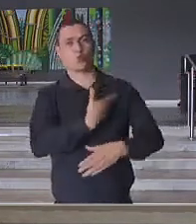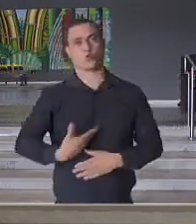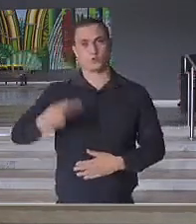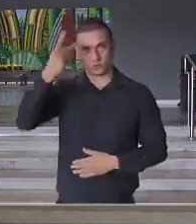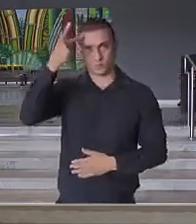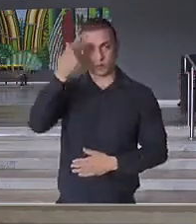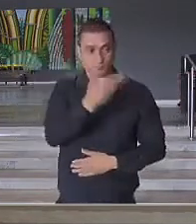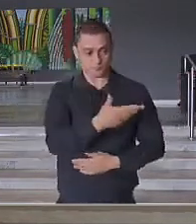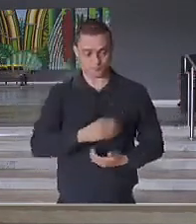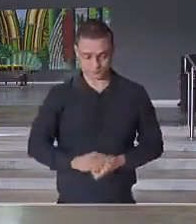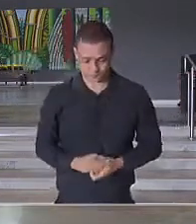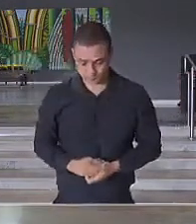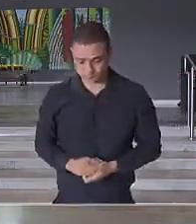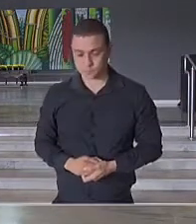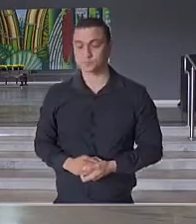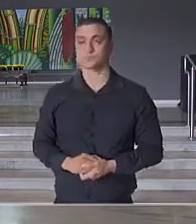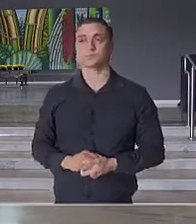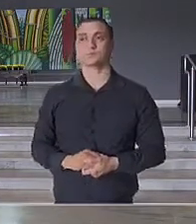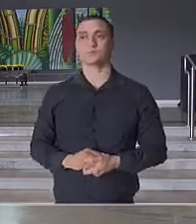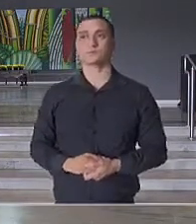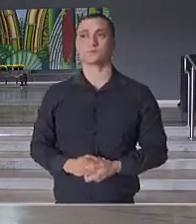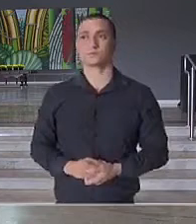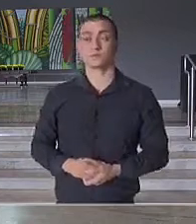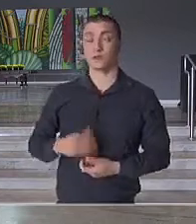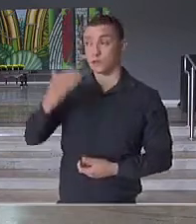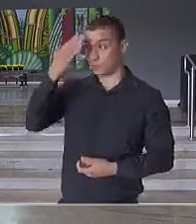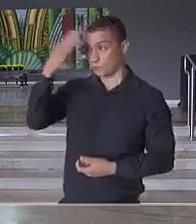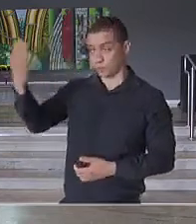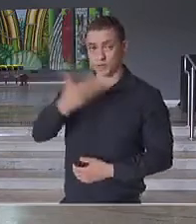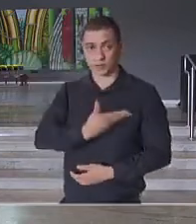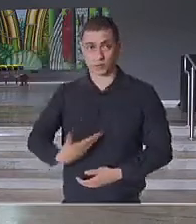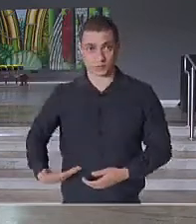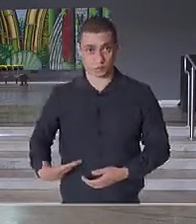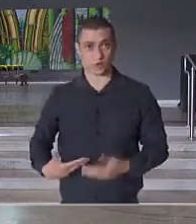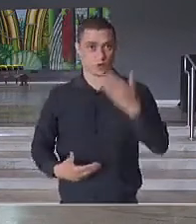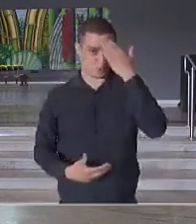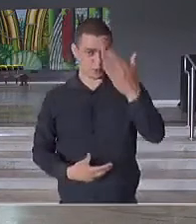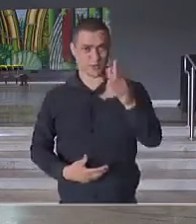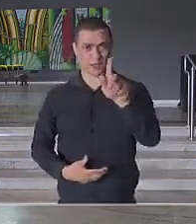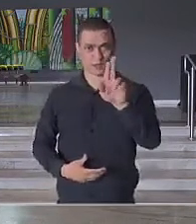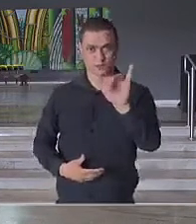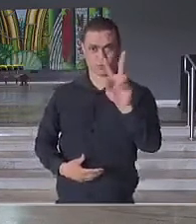São Paulo. Doutor Medina. Muito obrigado, governador. Obrigado, Guilherme.